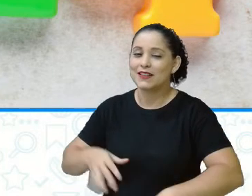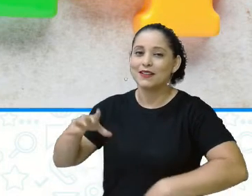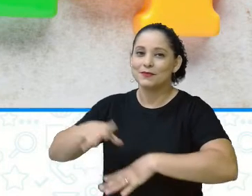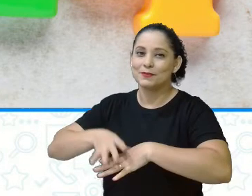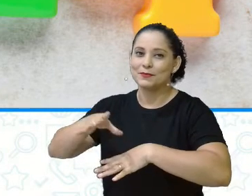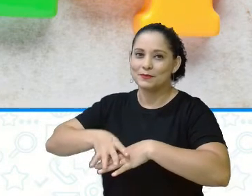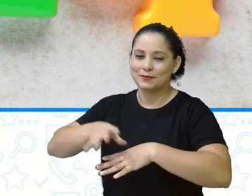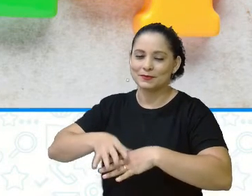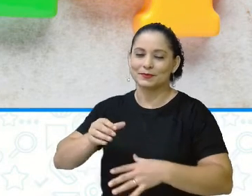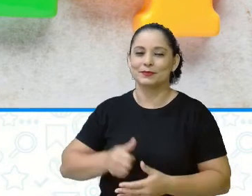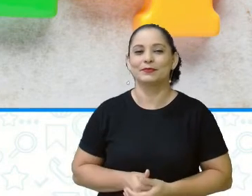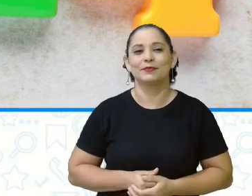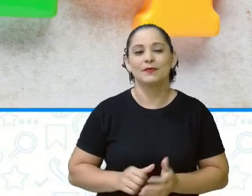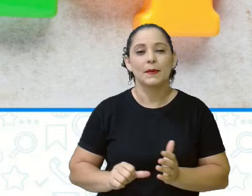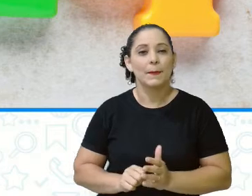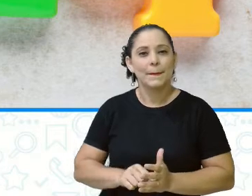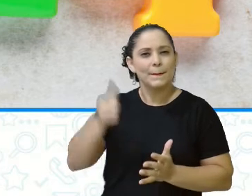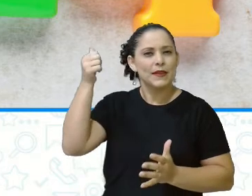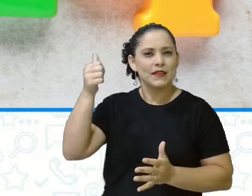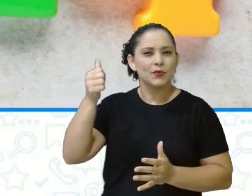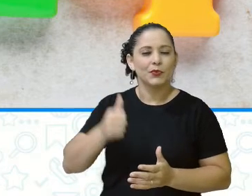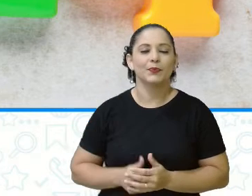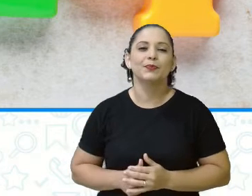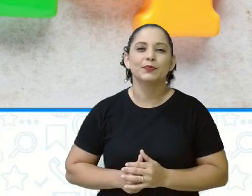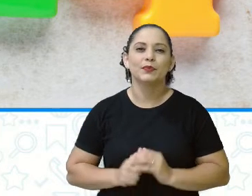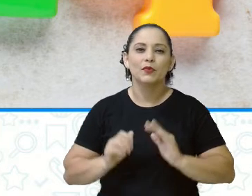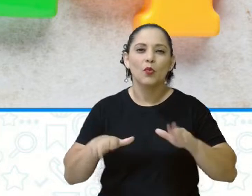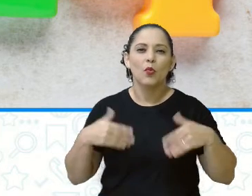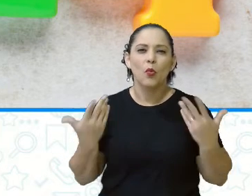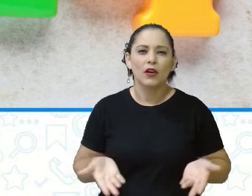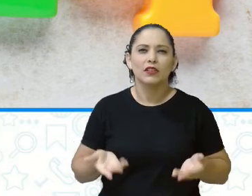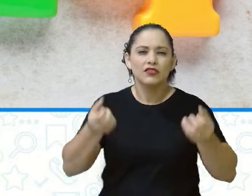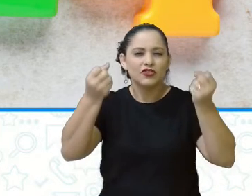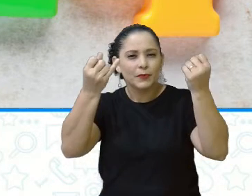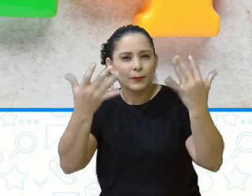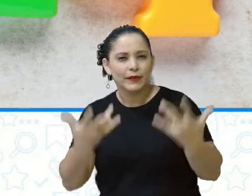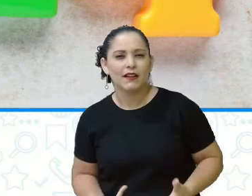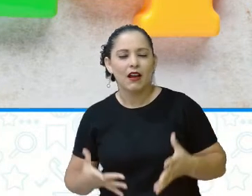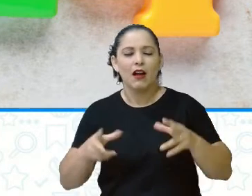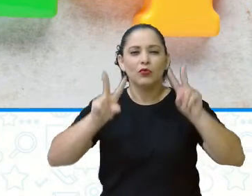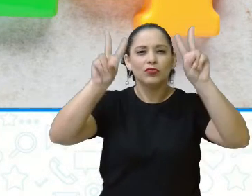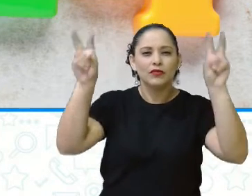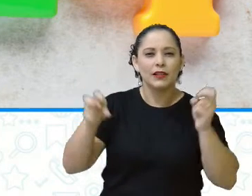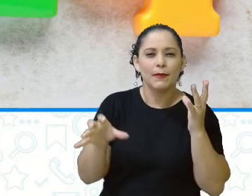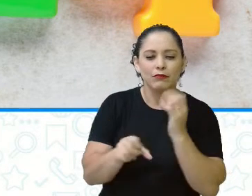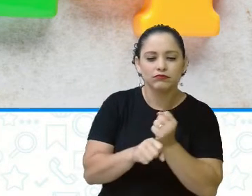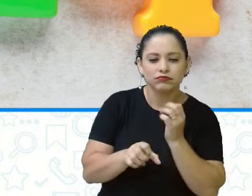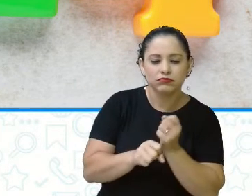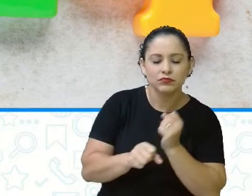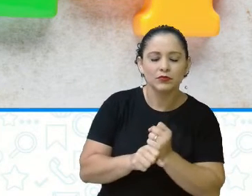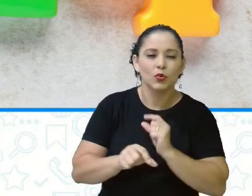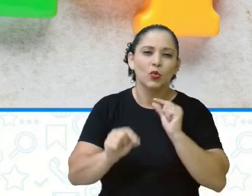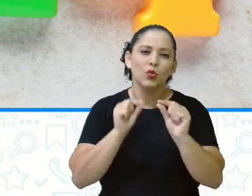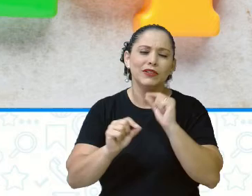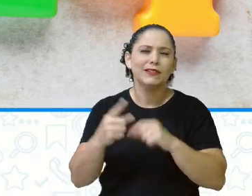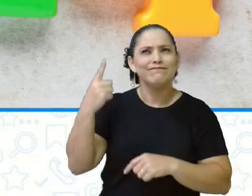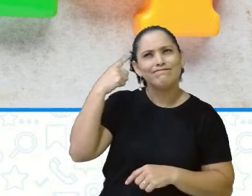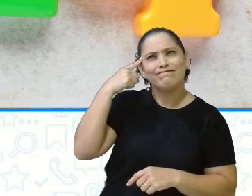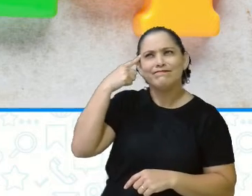dia. Primeiramente, quando a gente fala sobre adição, o que é que vem na tua